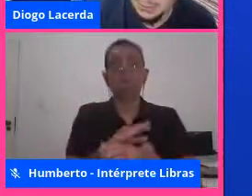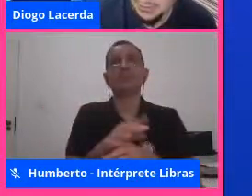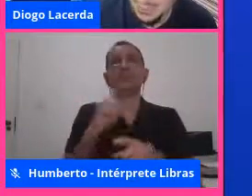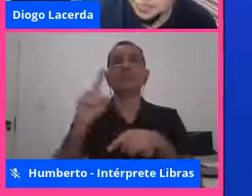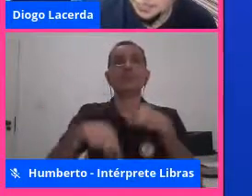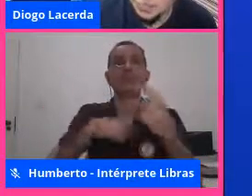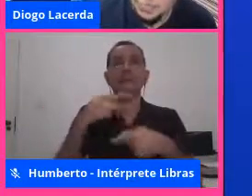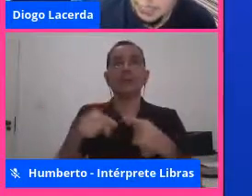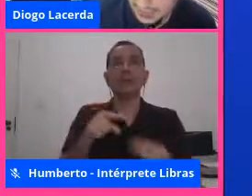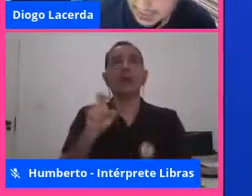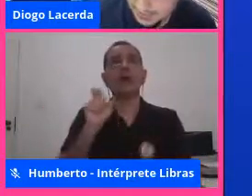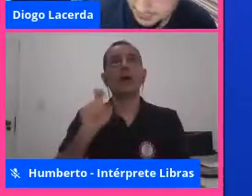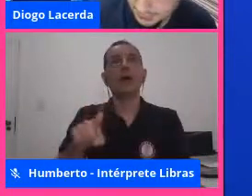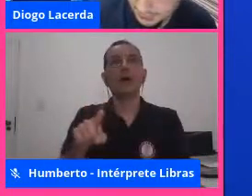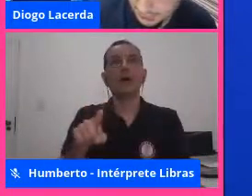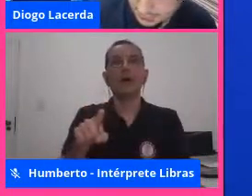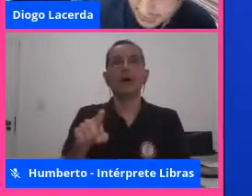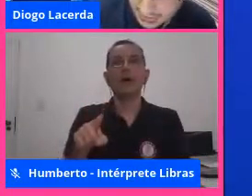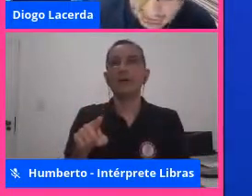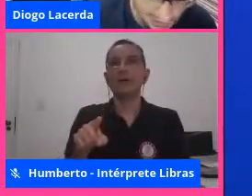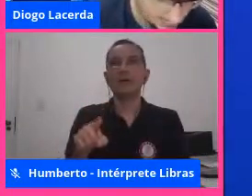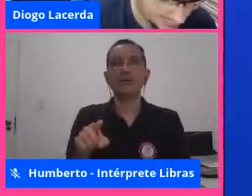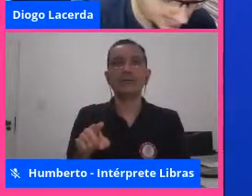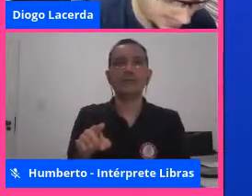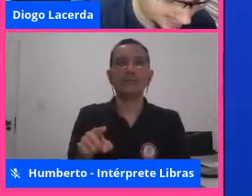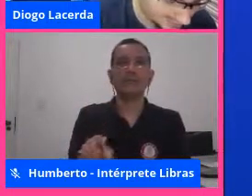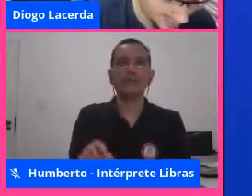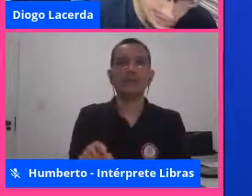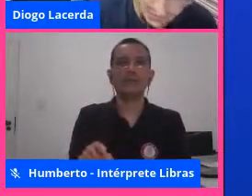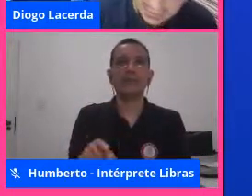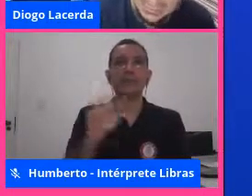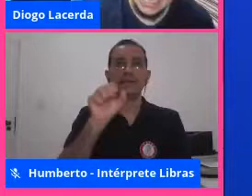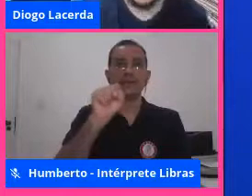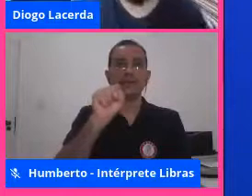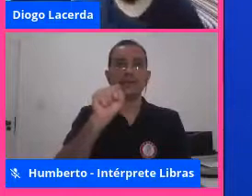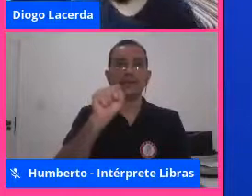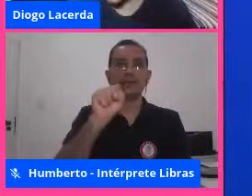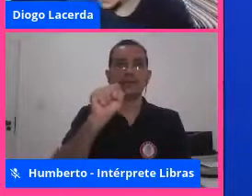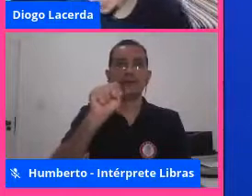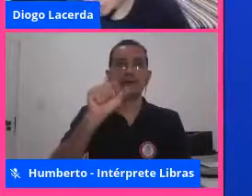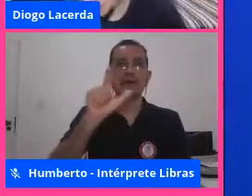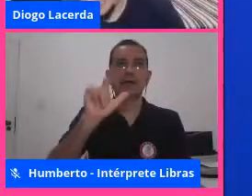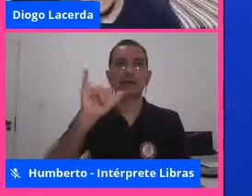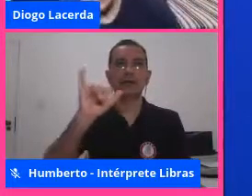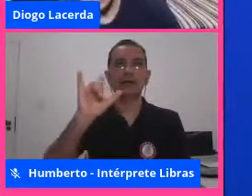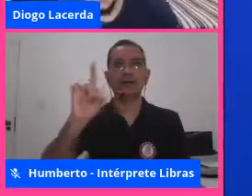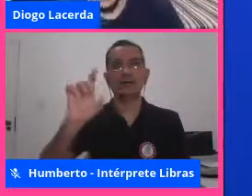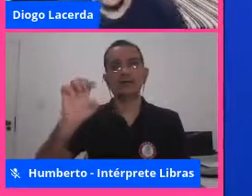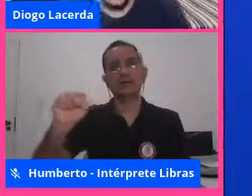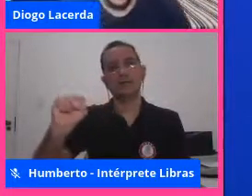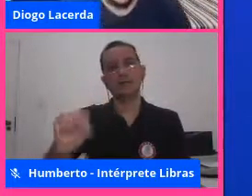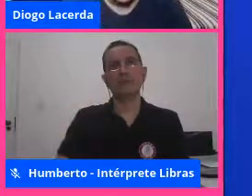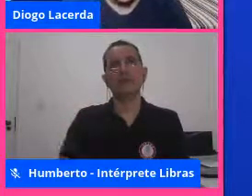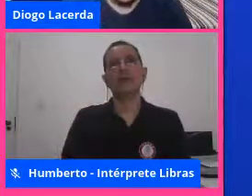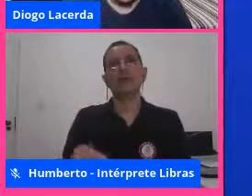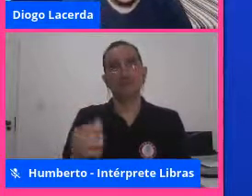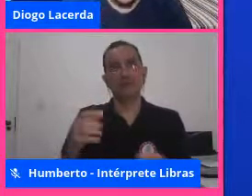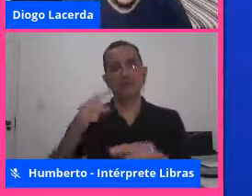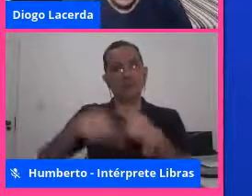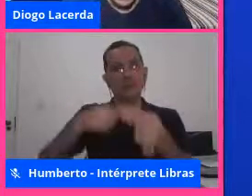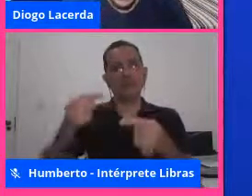e clico vou aqui no software e clico em Slice. E aí ele vai fazer o fatiamento da